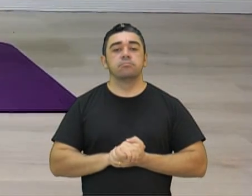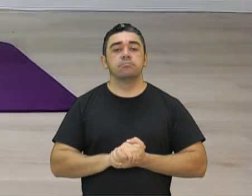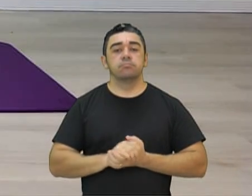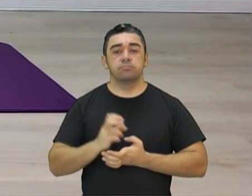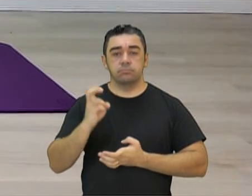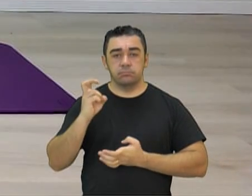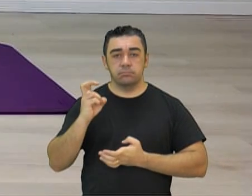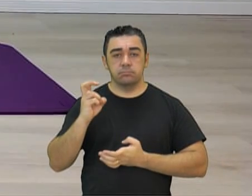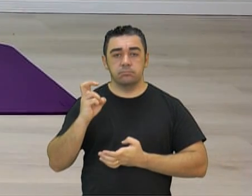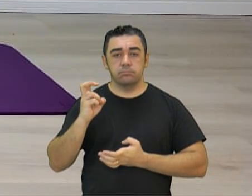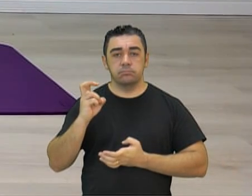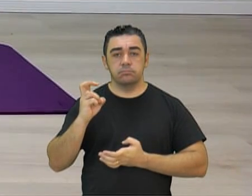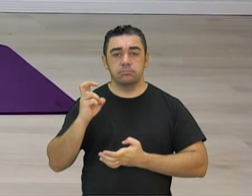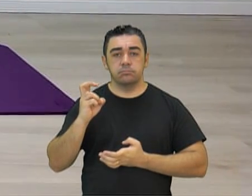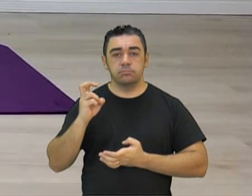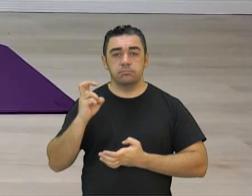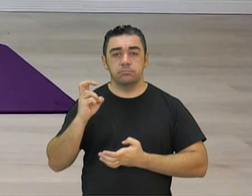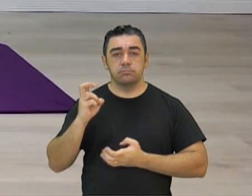5,